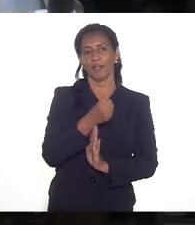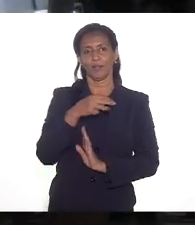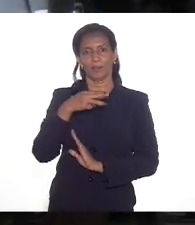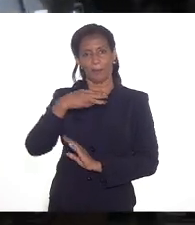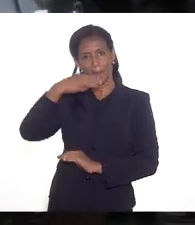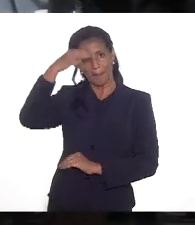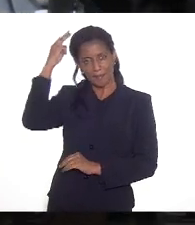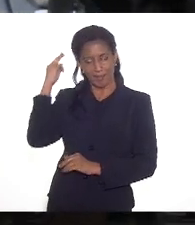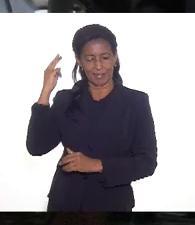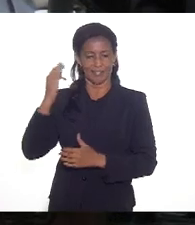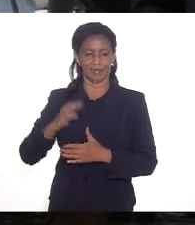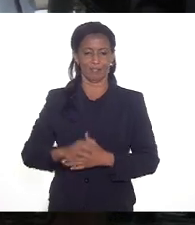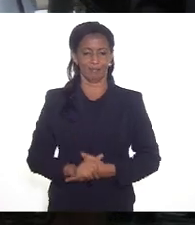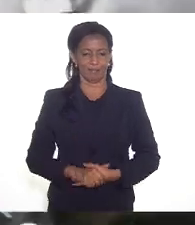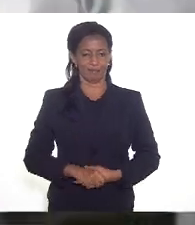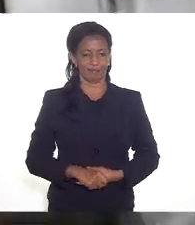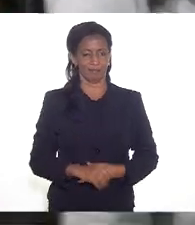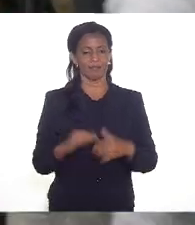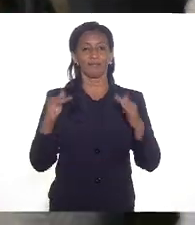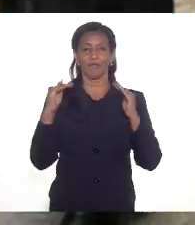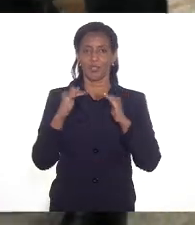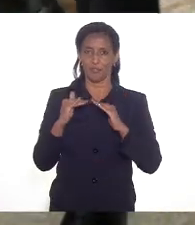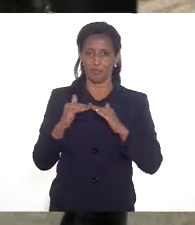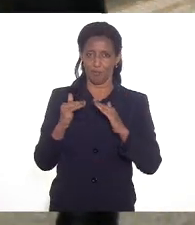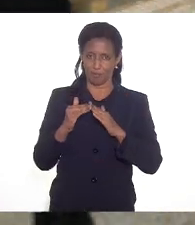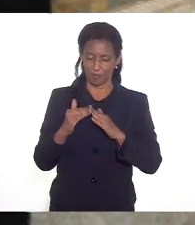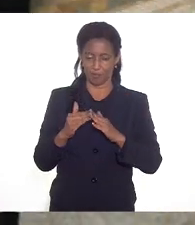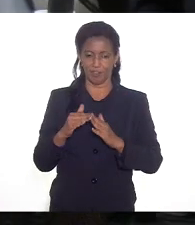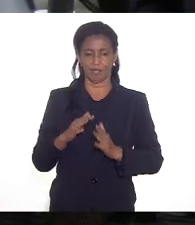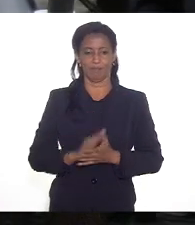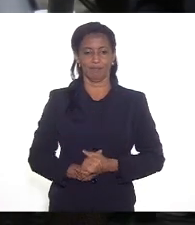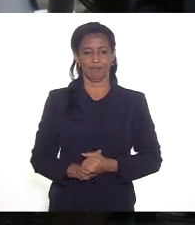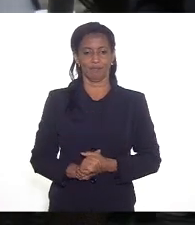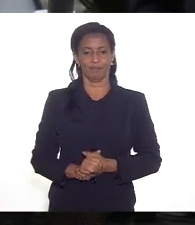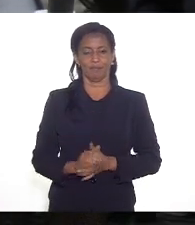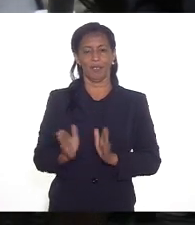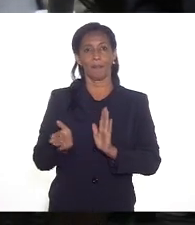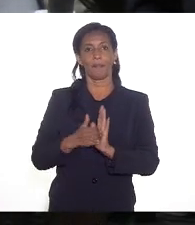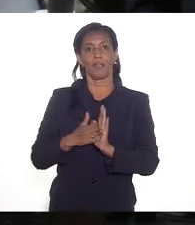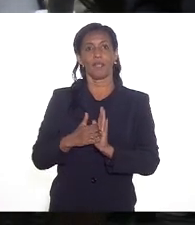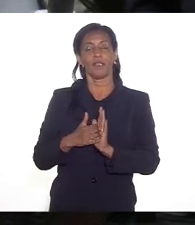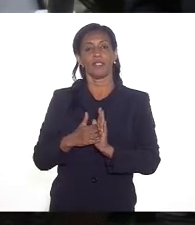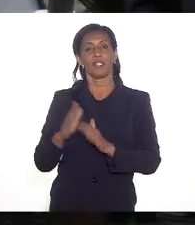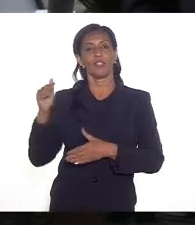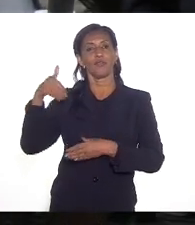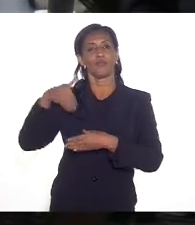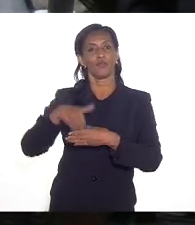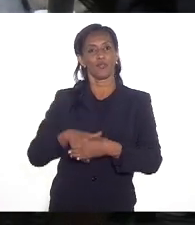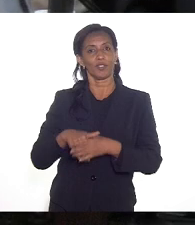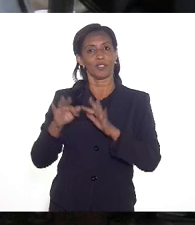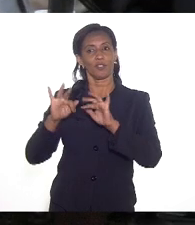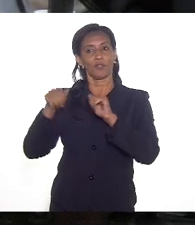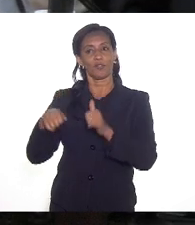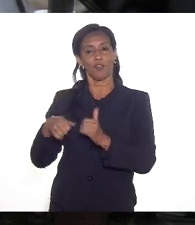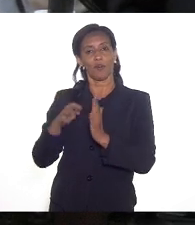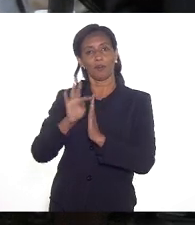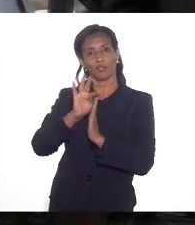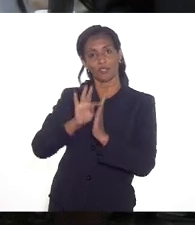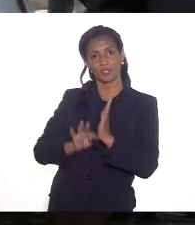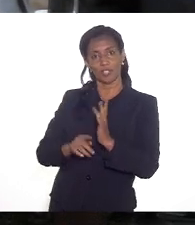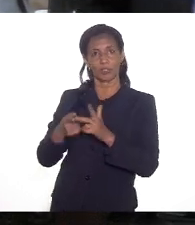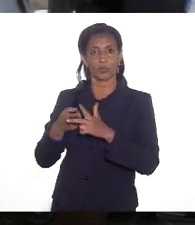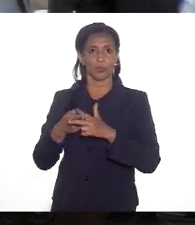Pacheco é favorável à presidência pareceres emitidos em votação substantivo forma final de redação